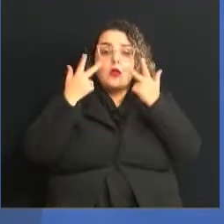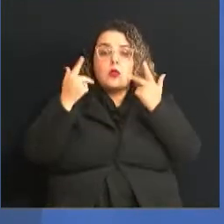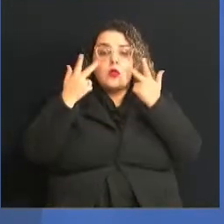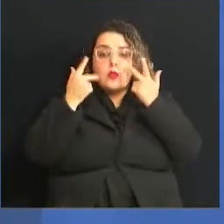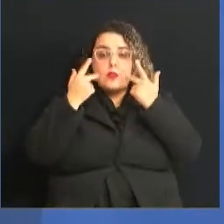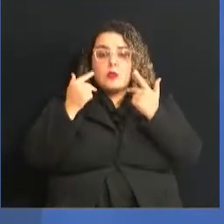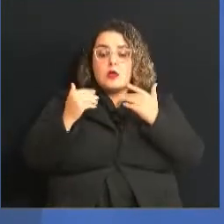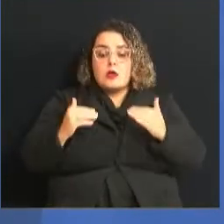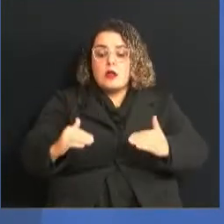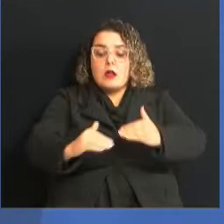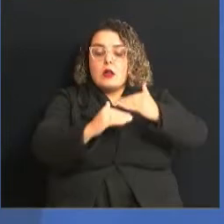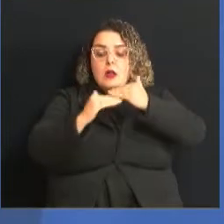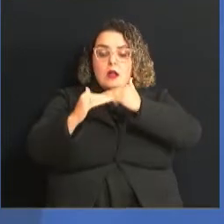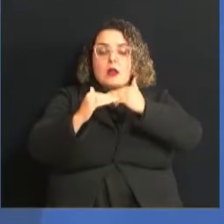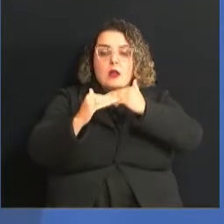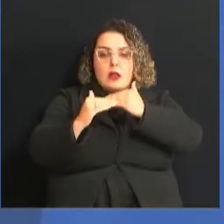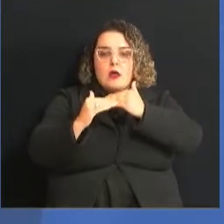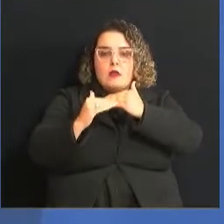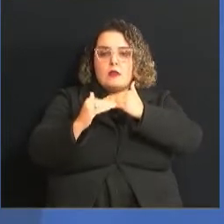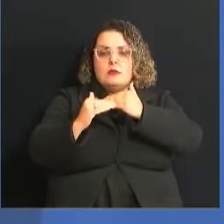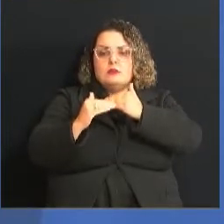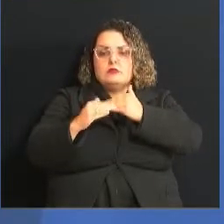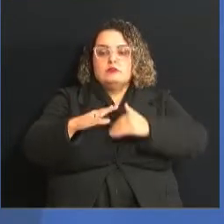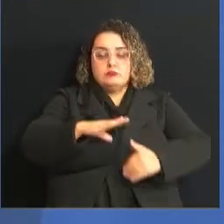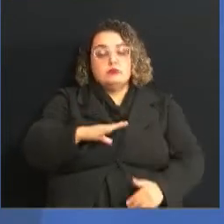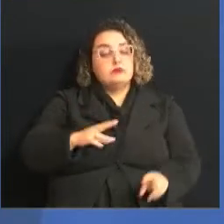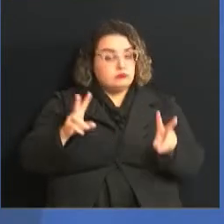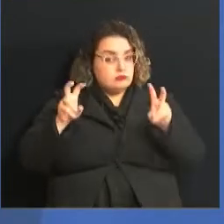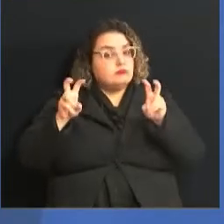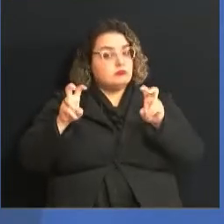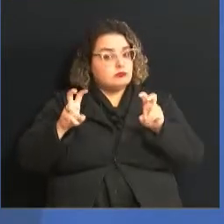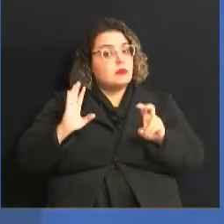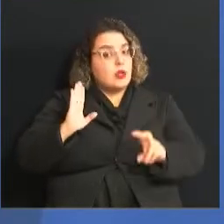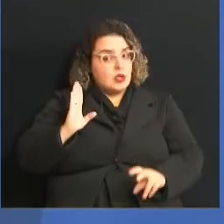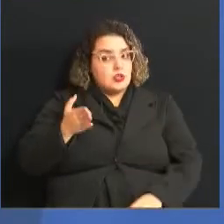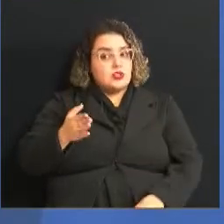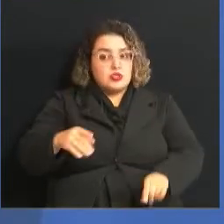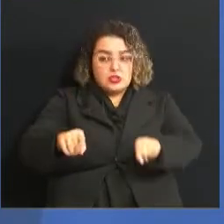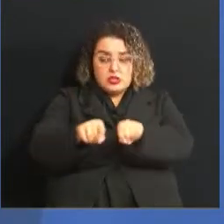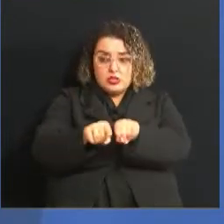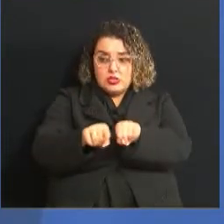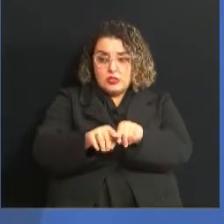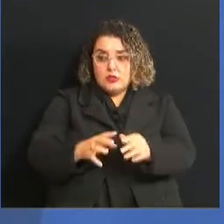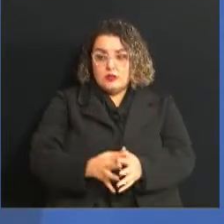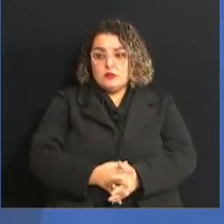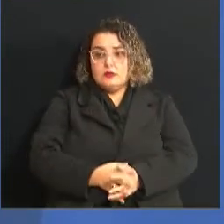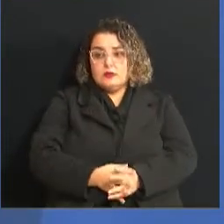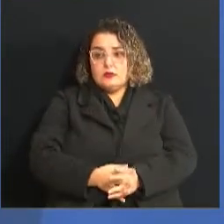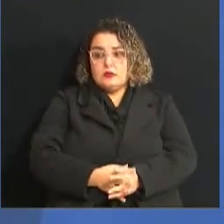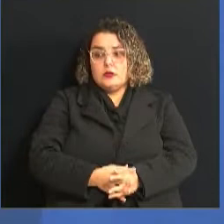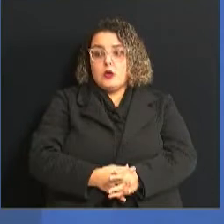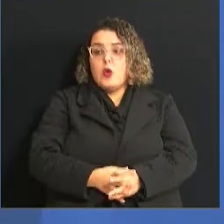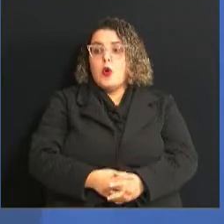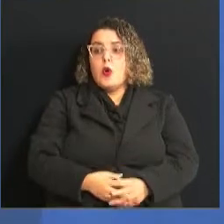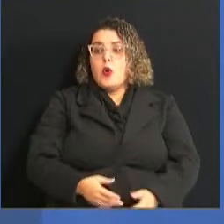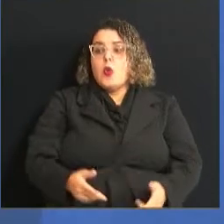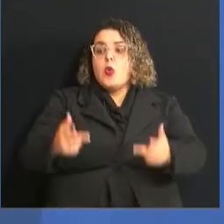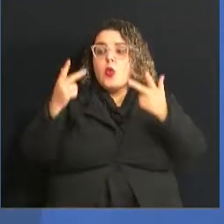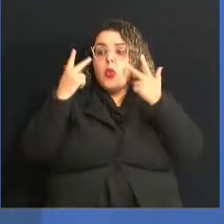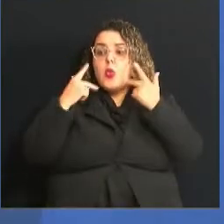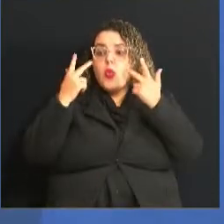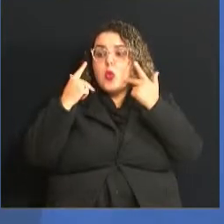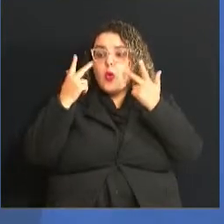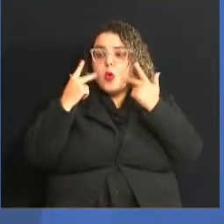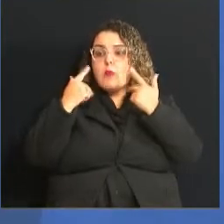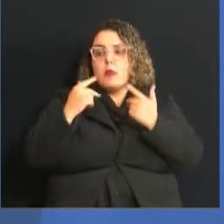nível municipal esse tema, que já é, inclusive, rotina no funcionalismo